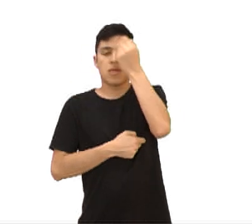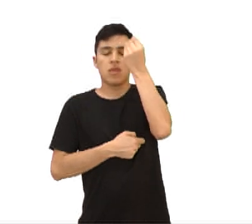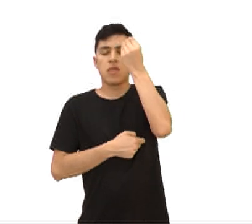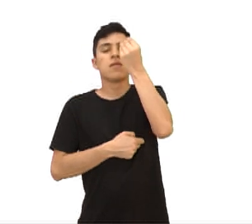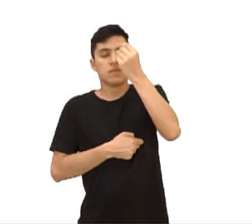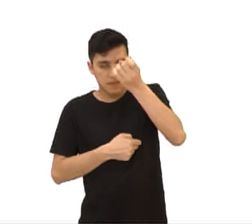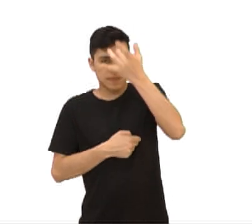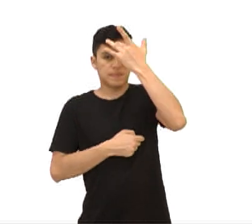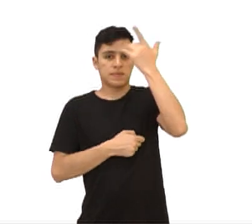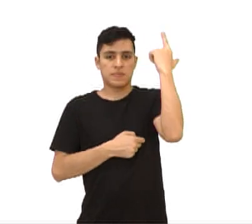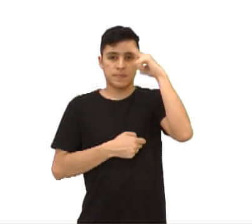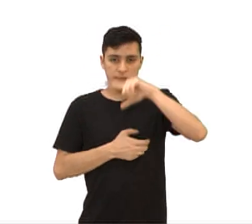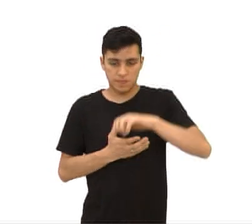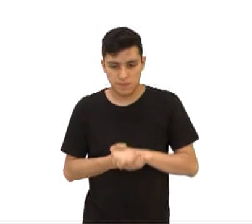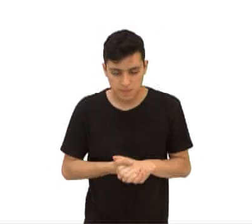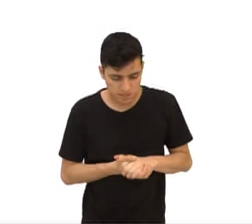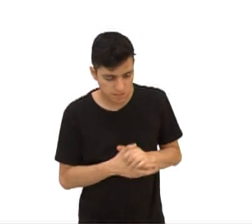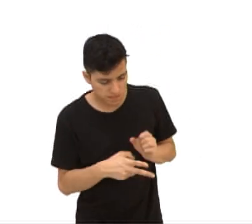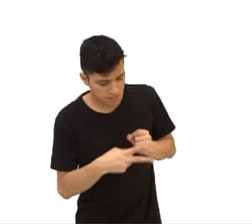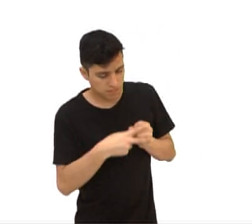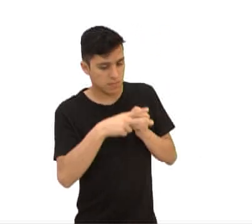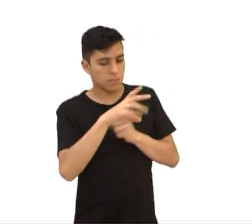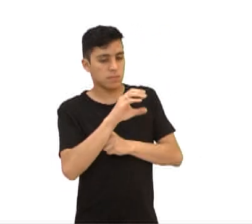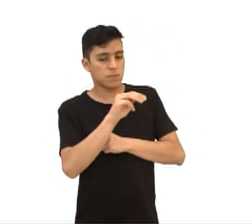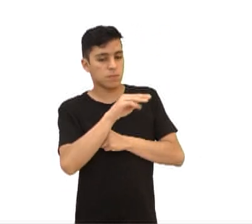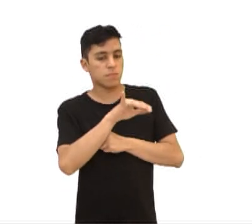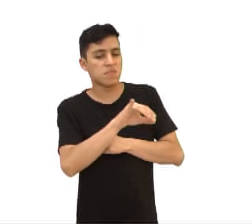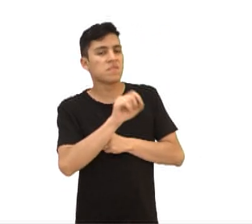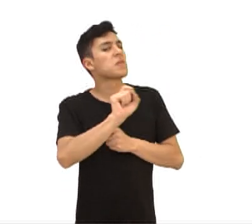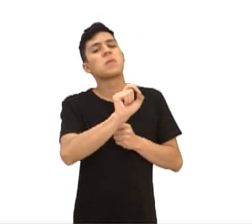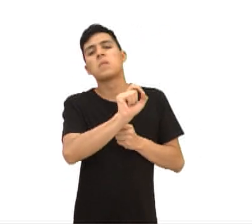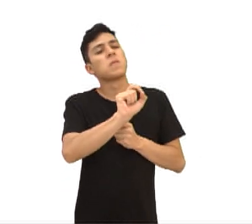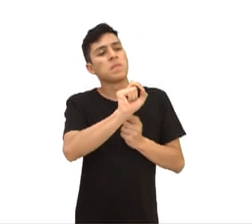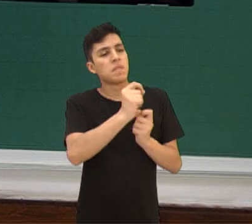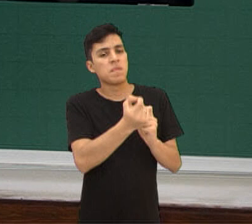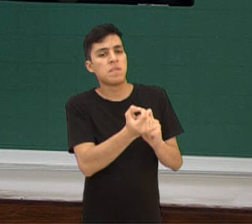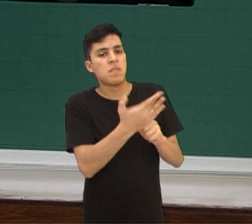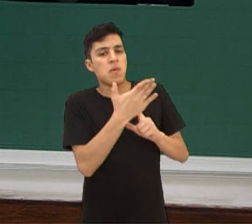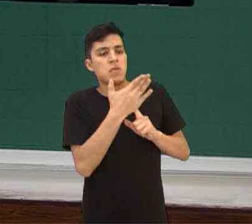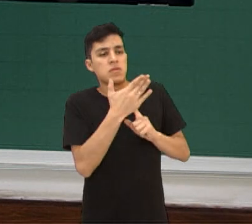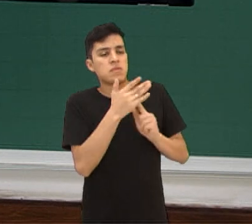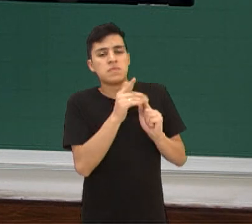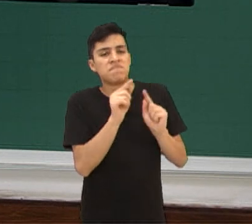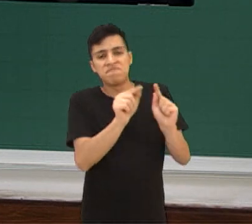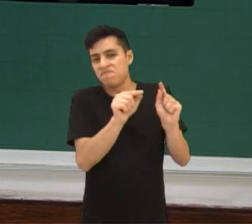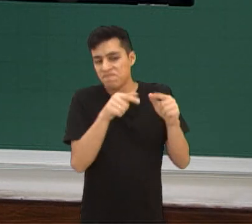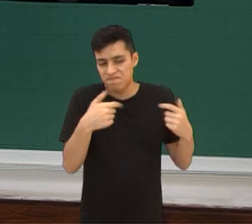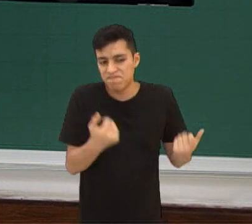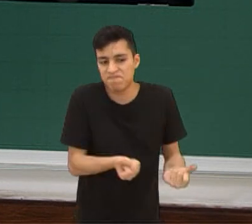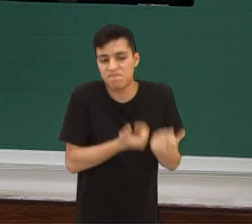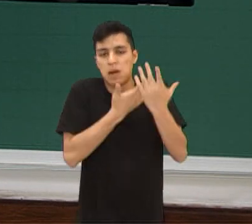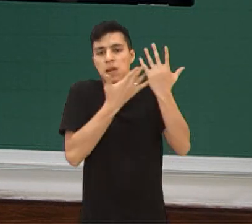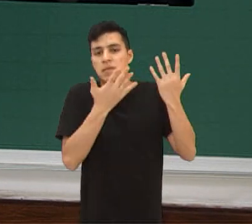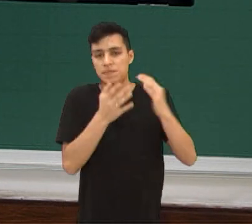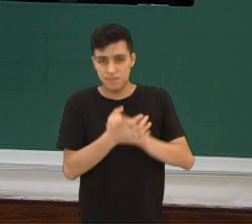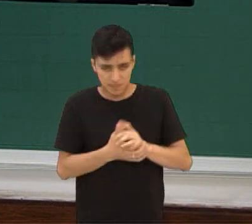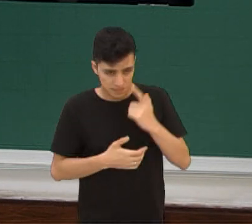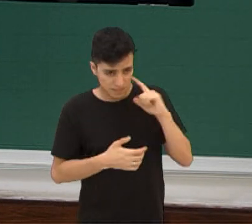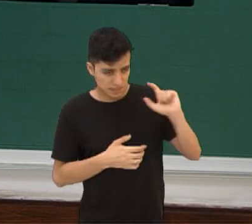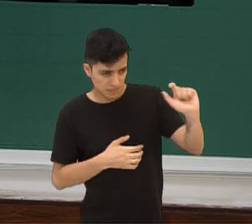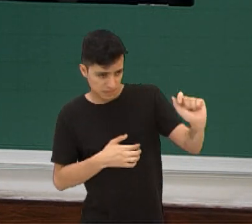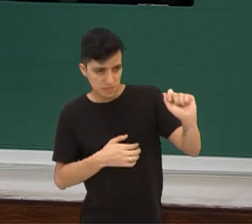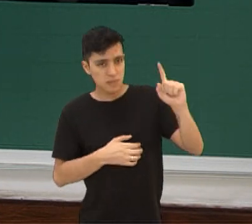forma nenhuma. Los verbos de cambio expressam que. Então, o que esses verbos de cambio expressam mesmo? Será que é letra